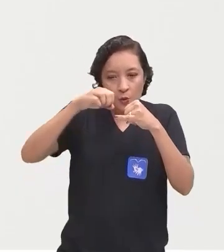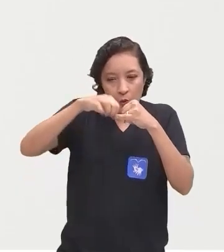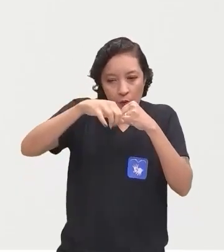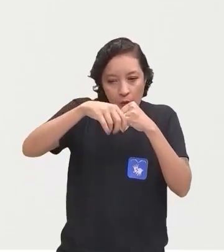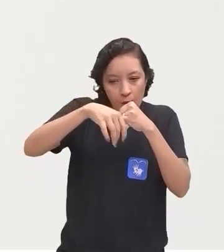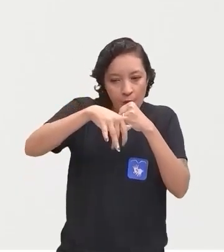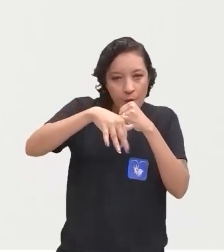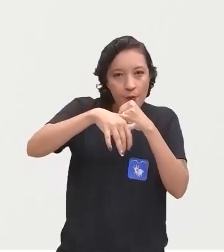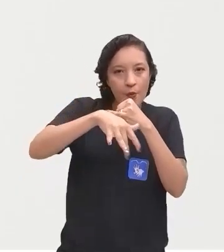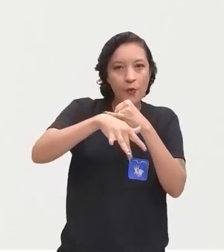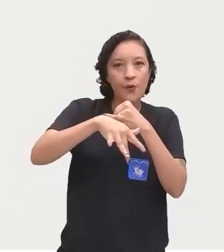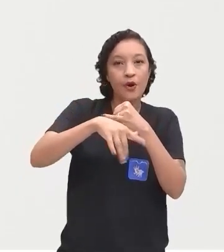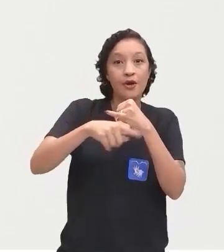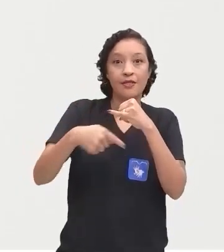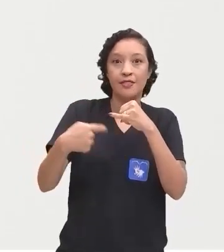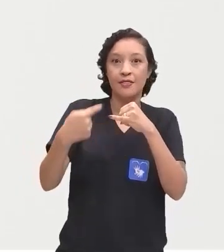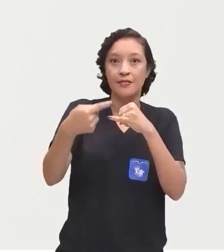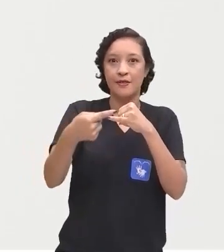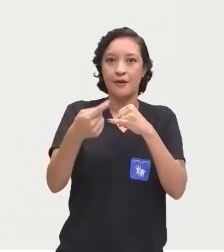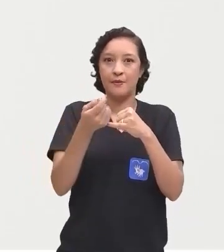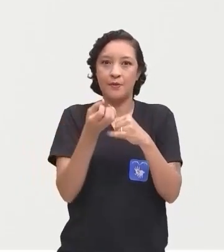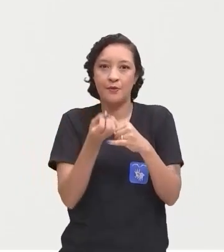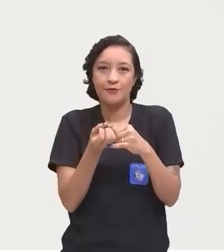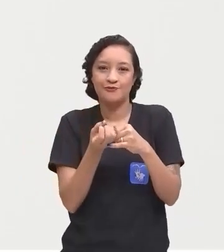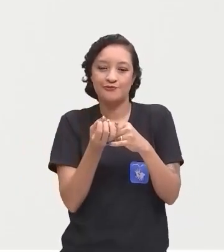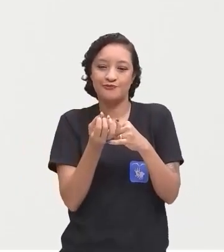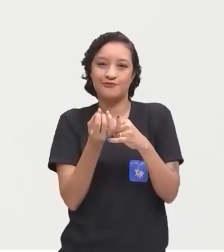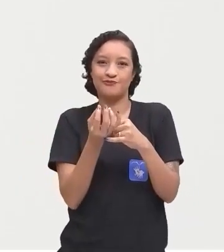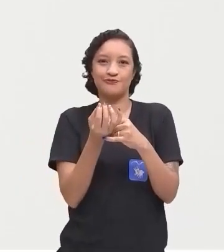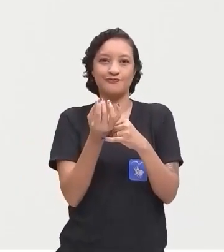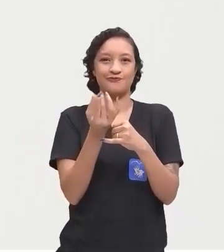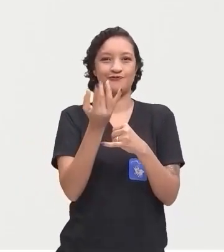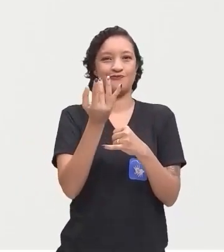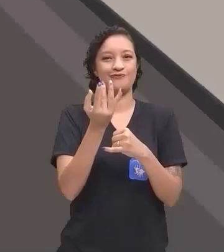mais tarde seu feijão vai começar a nascer.